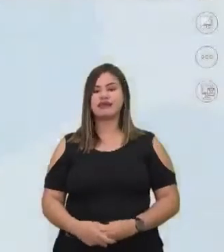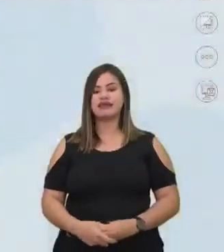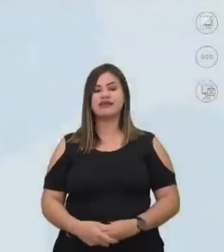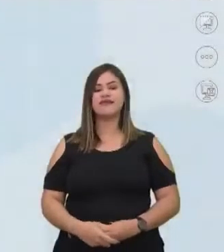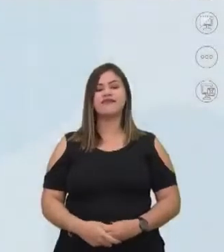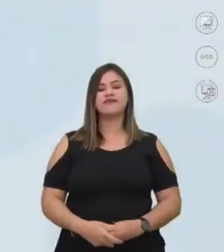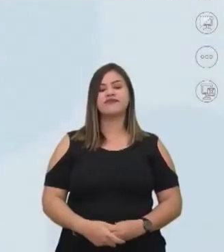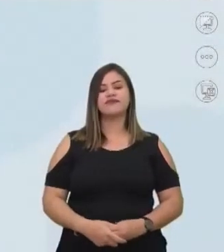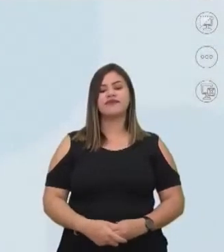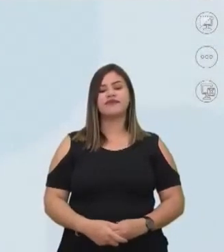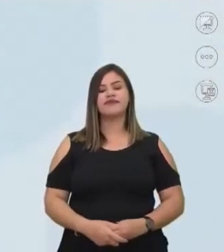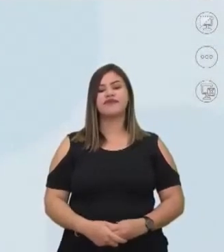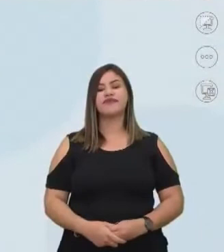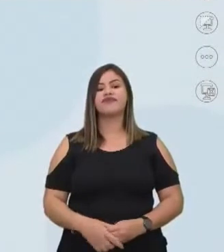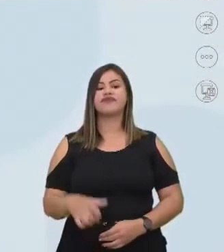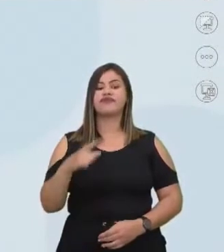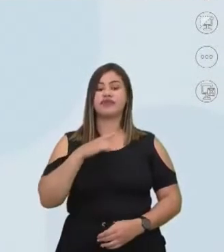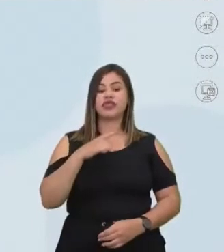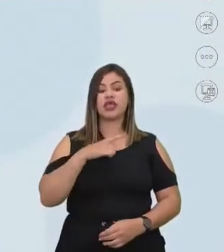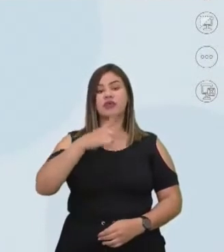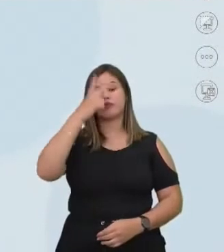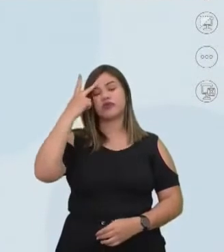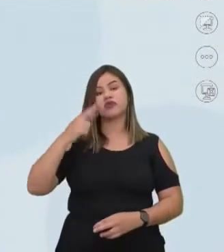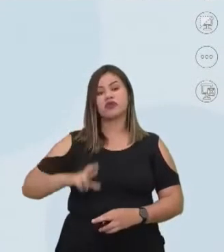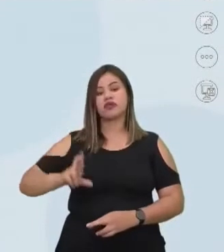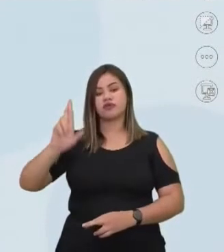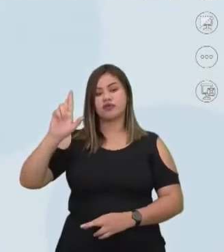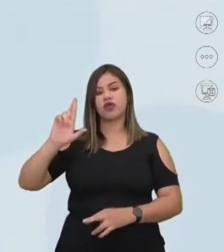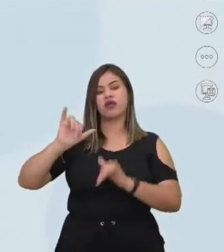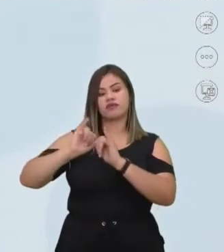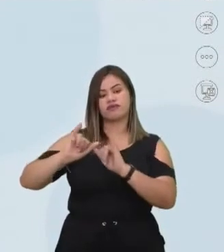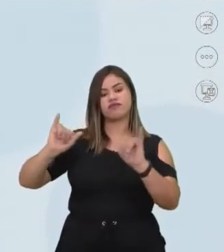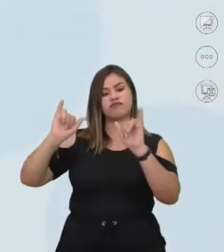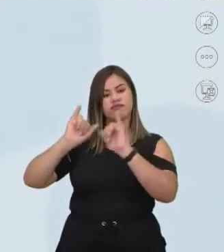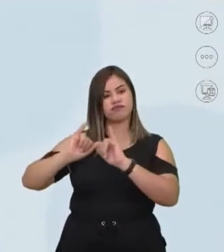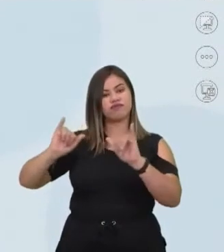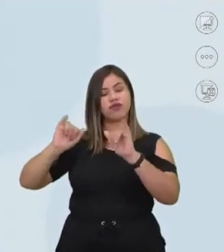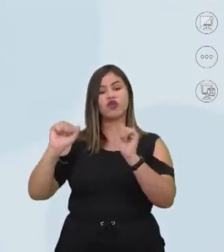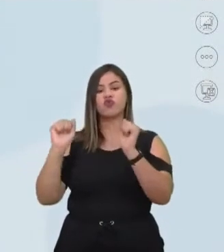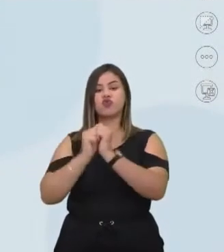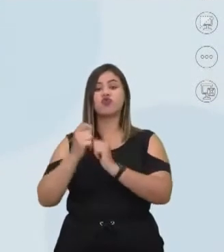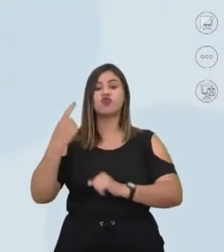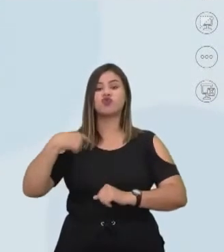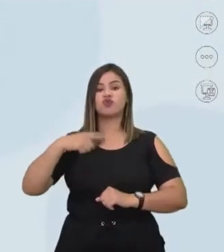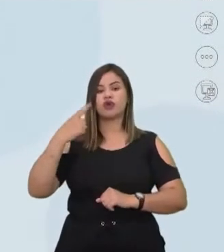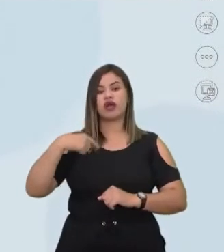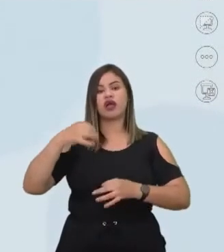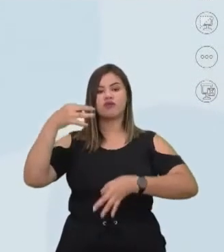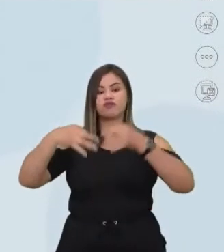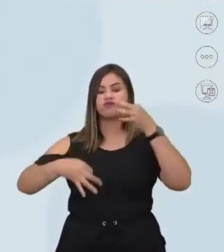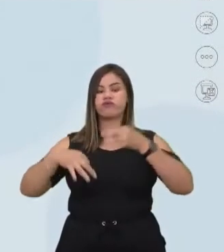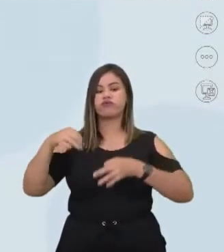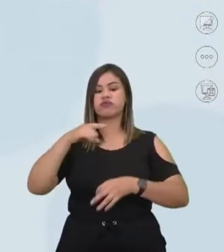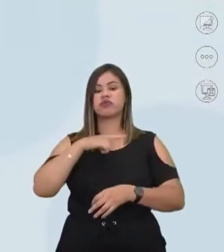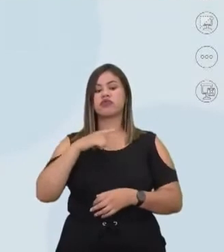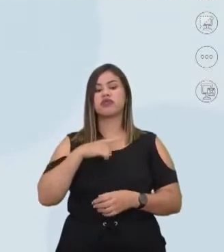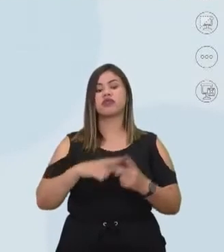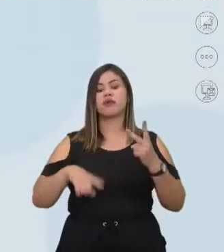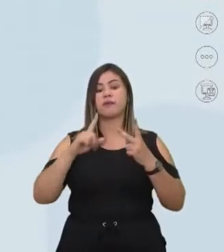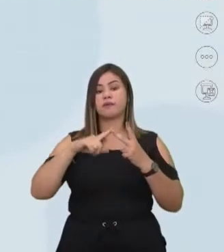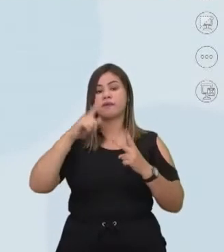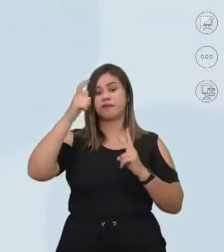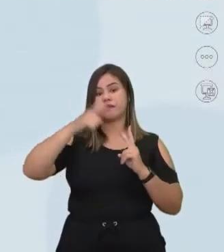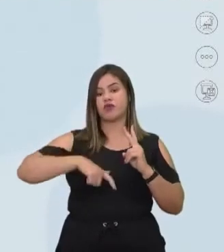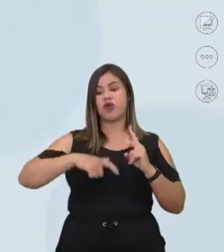áreas, tá? Nós temos aí agente ou empresário, junto com os advogados, cuidar da parte jurídica. um personal stylist só para cuidar